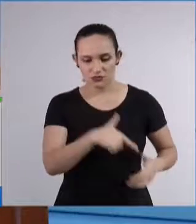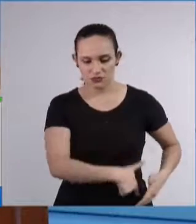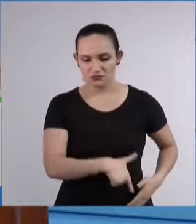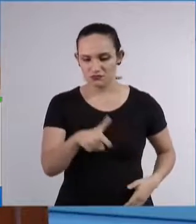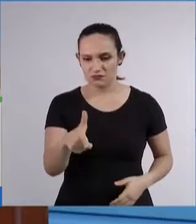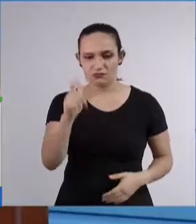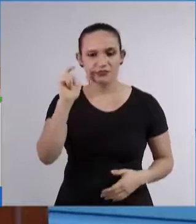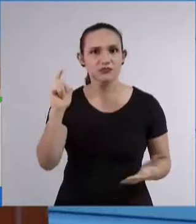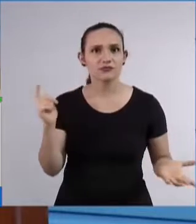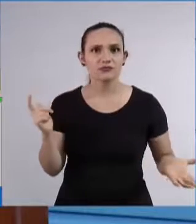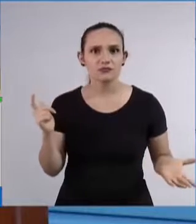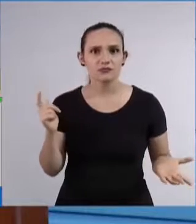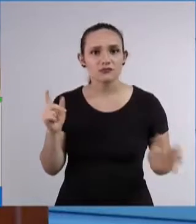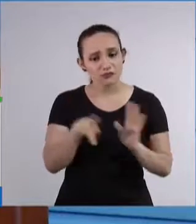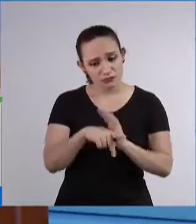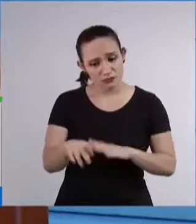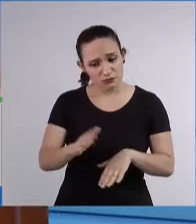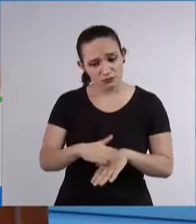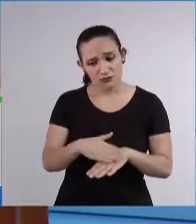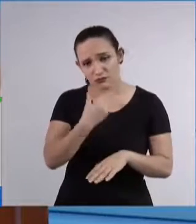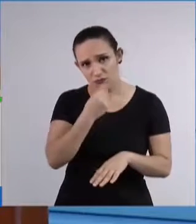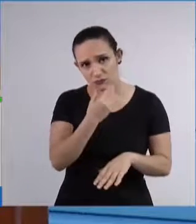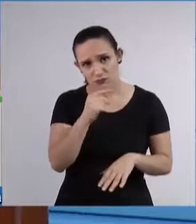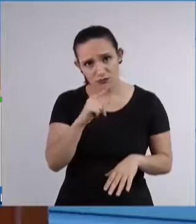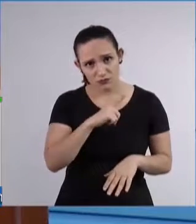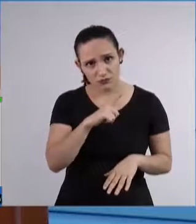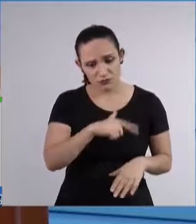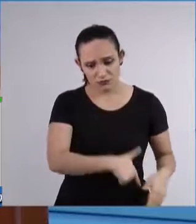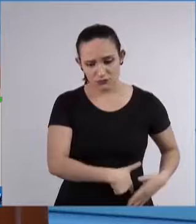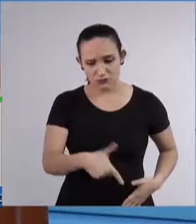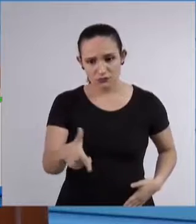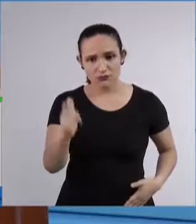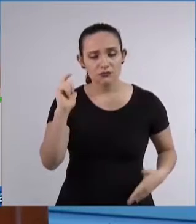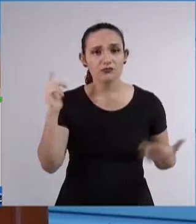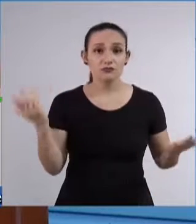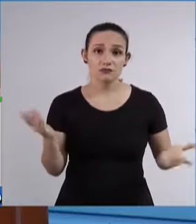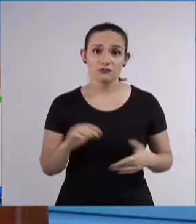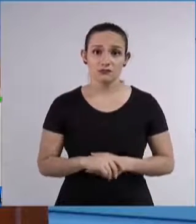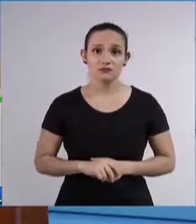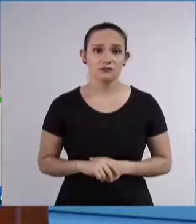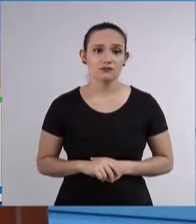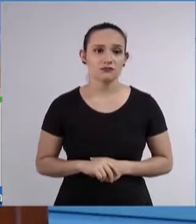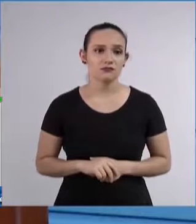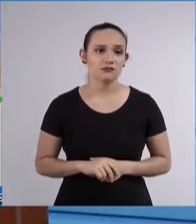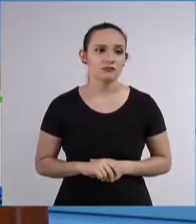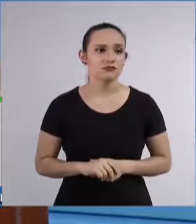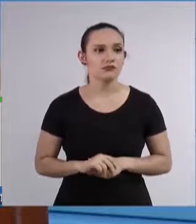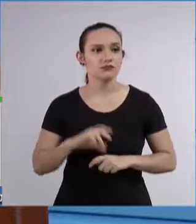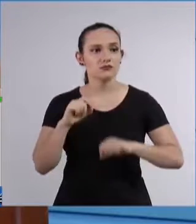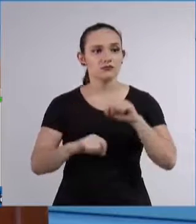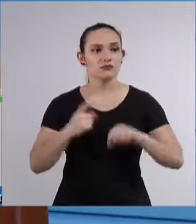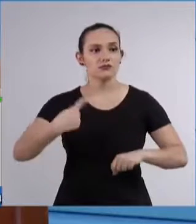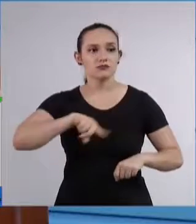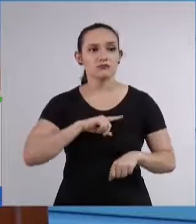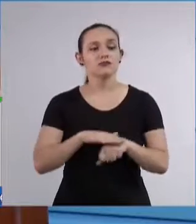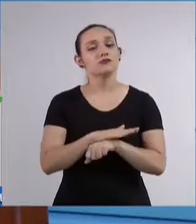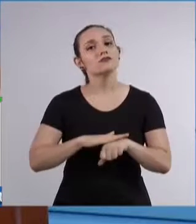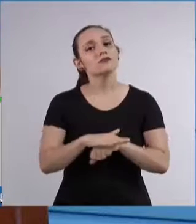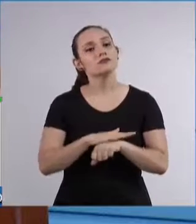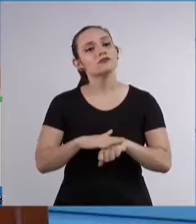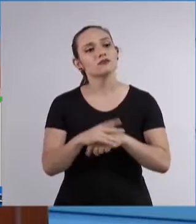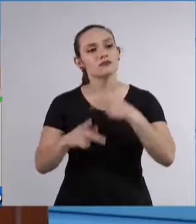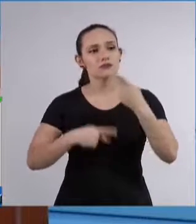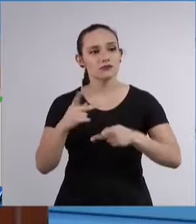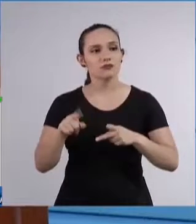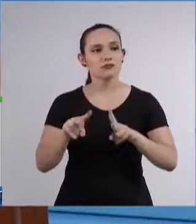a maioria da arma na casa do marido, do ex-marido, etc. Então, o que nós estamos conversando aqui, falando